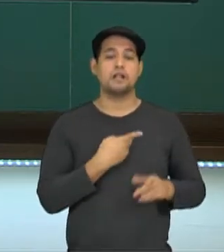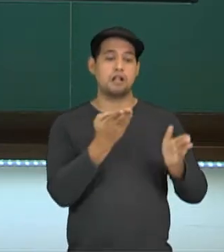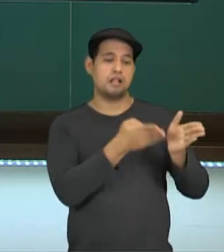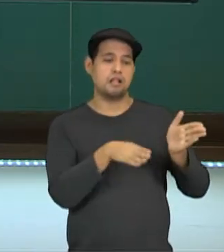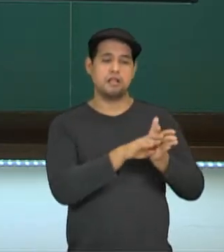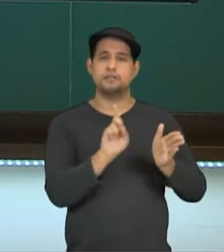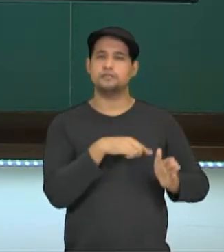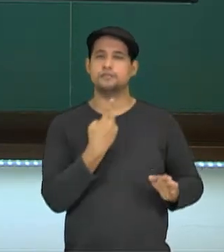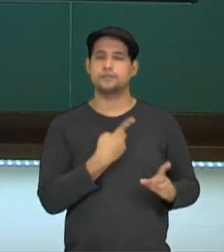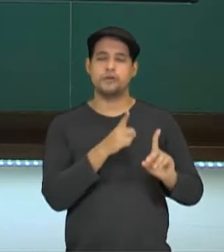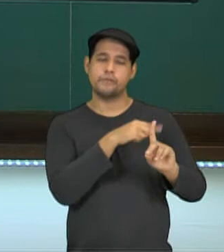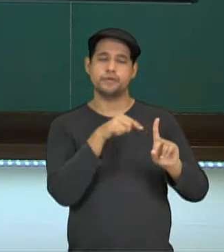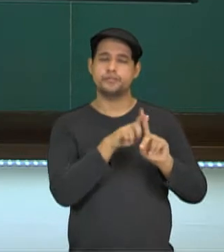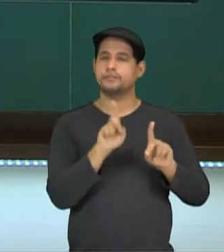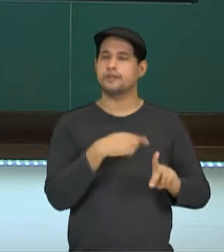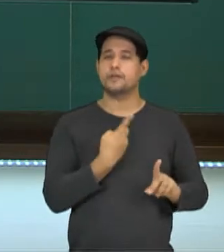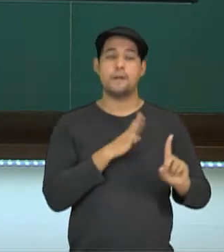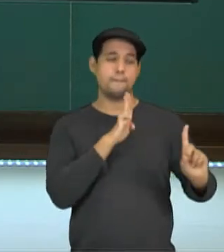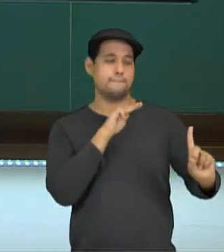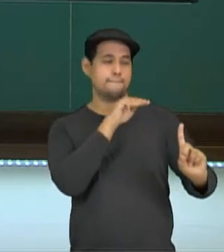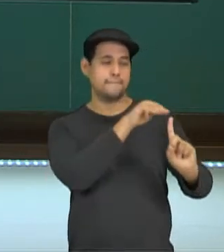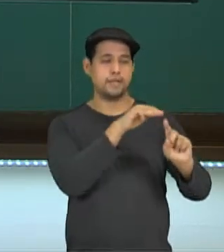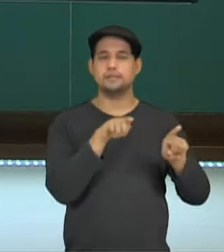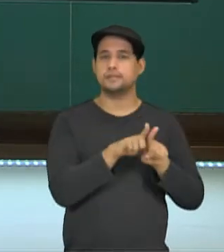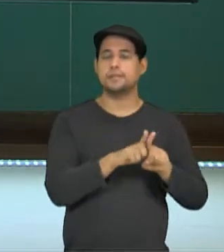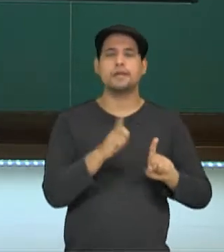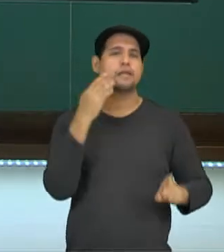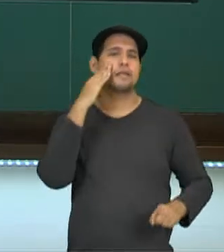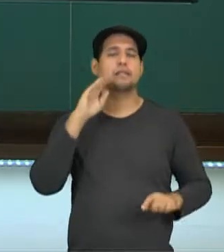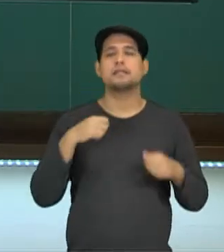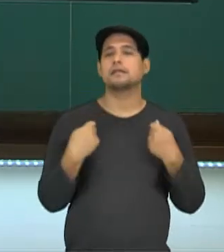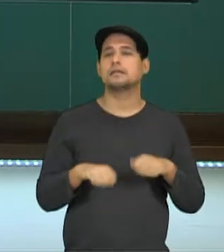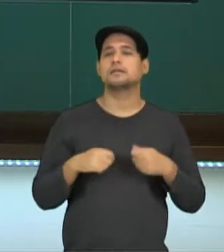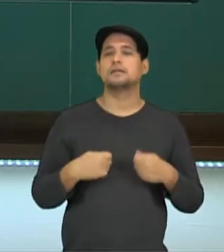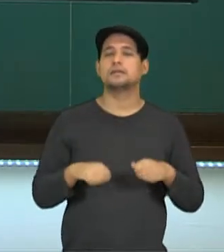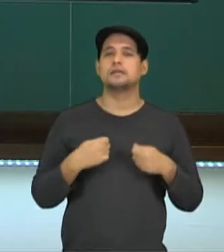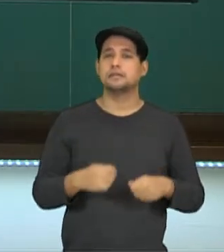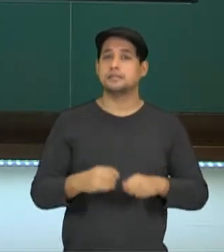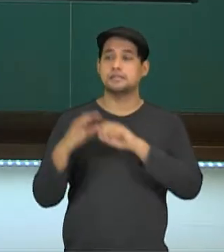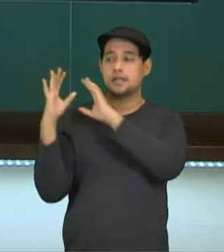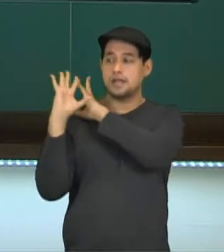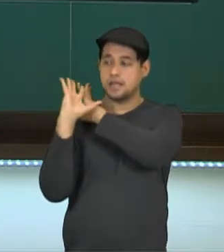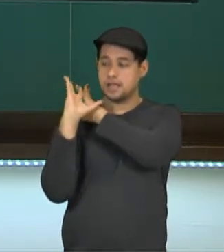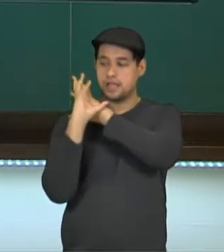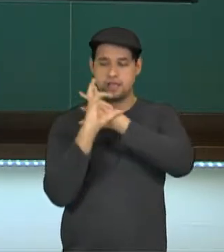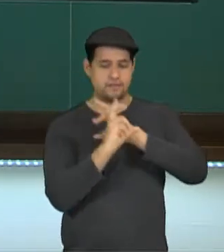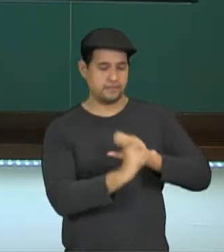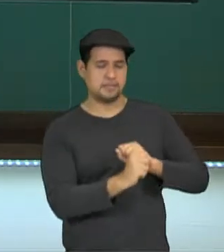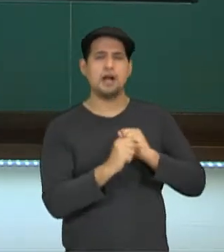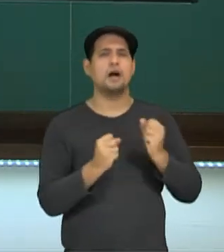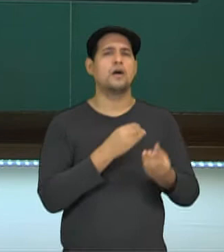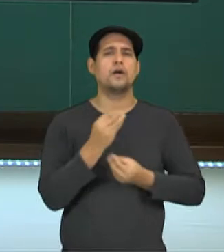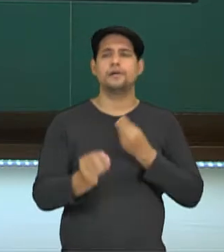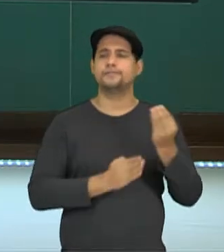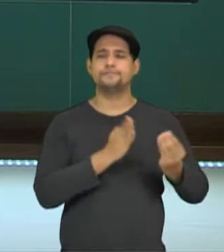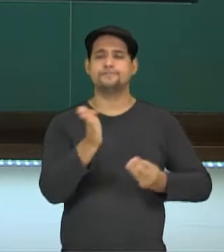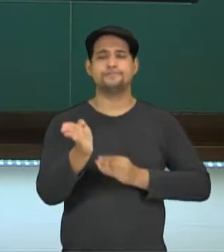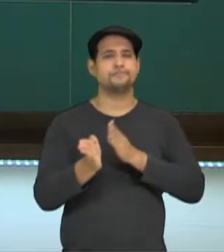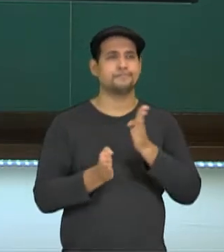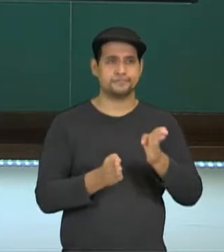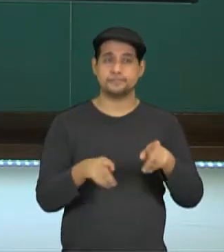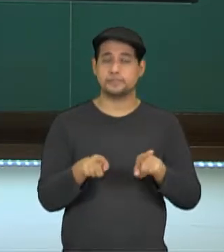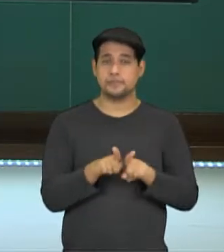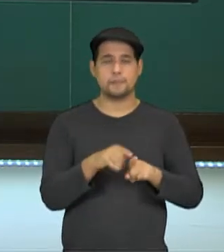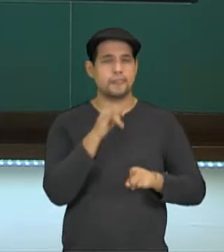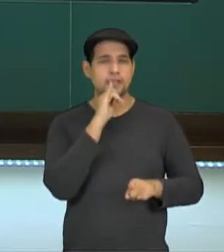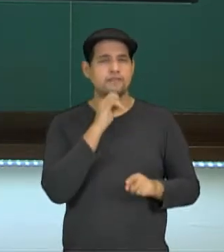alcance os nossos objetivos, as nossas metas. Compreender a necessidade de revisar o caminho a ser percorrido, né? A